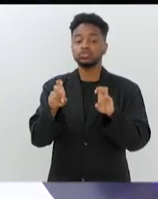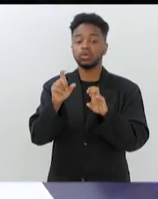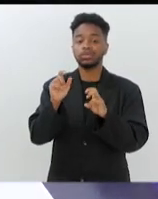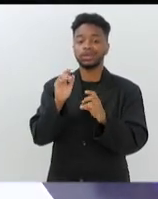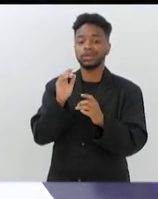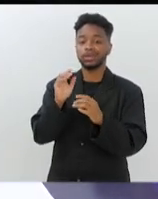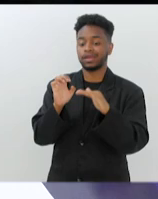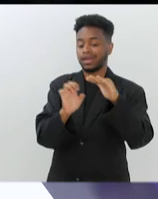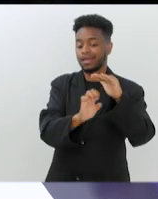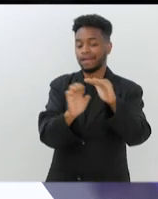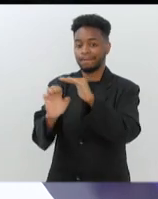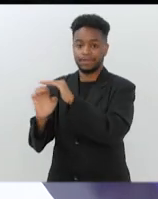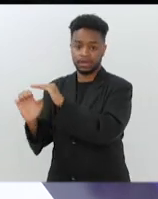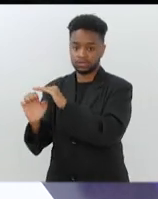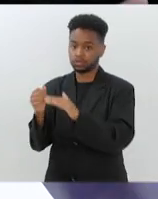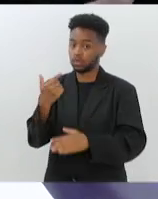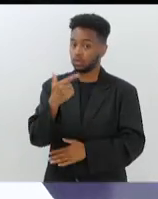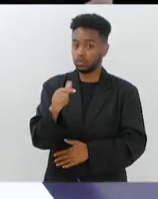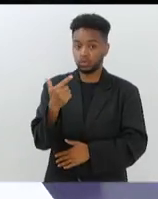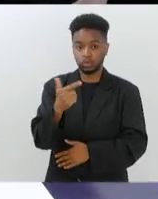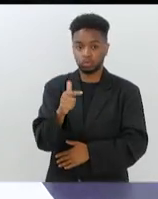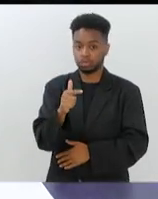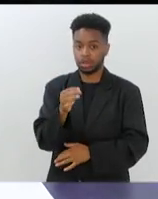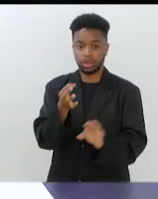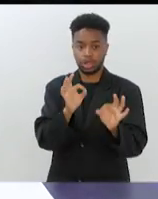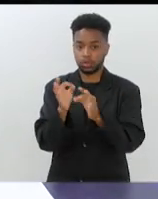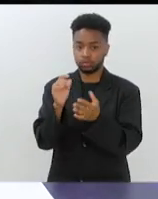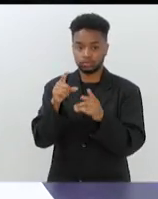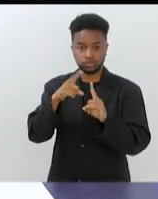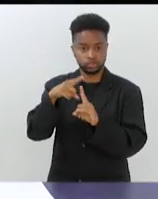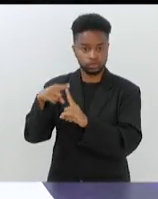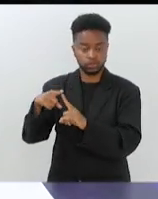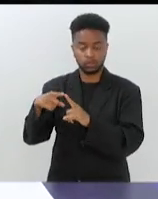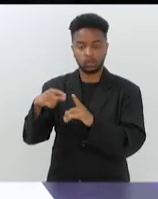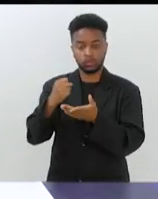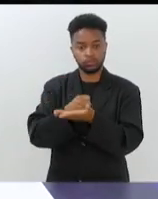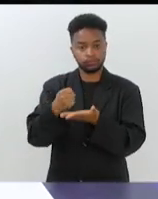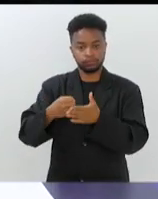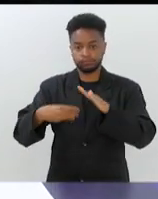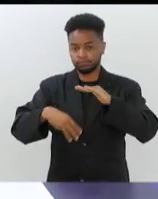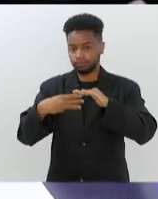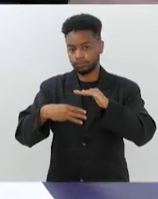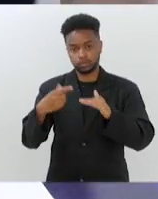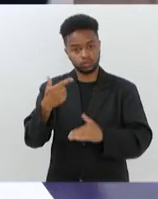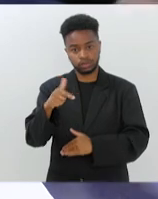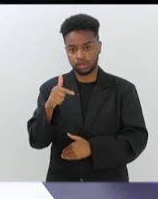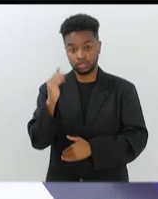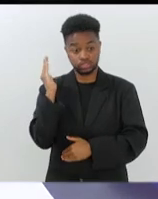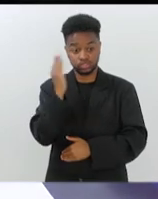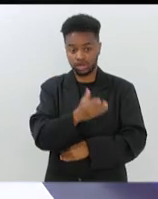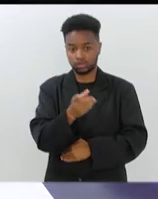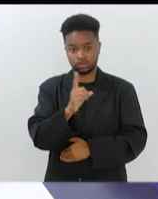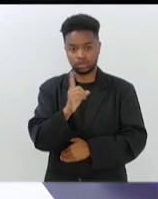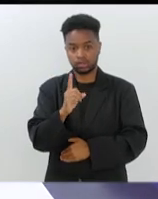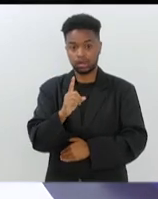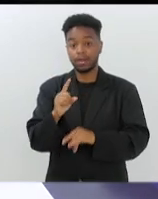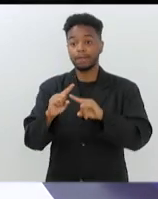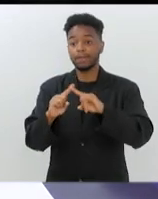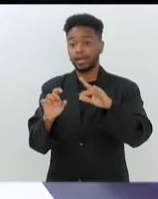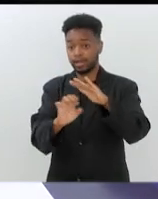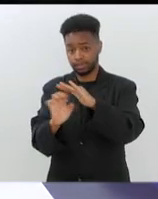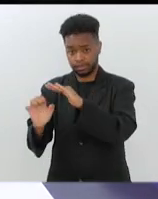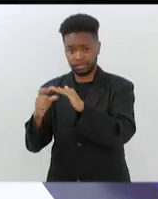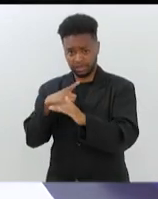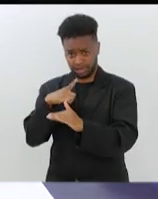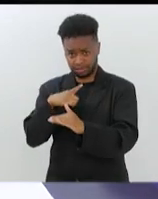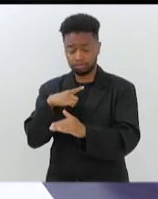agências não é feito nenhum tipo de contratação de terceirizados de forma direta ag as agências